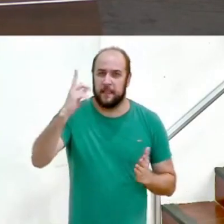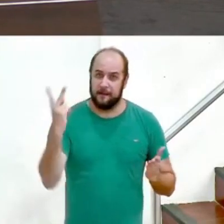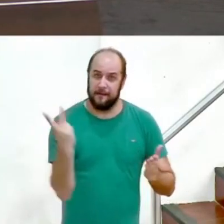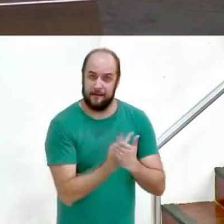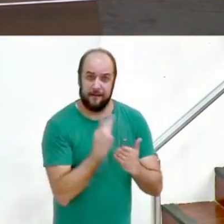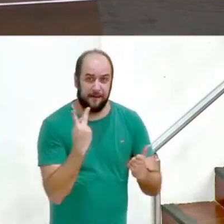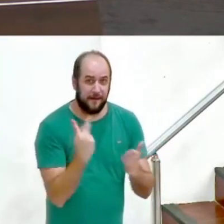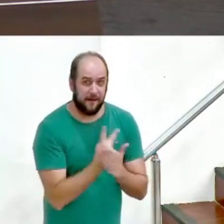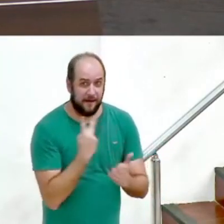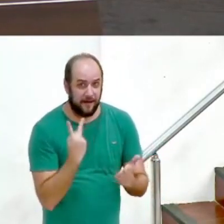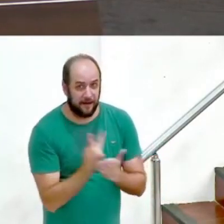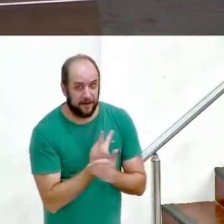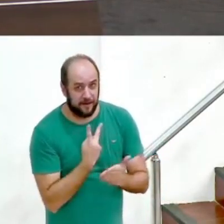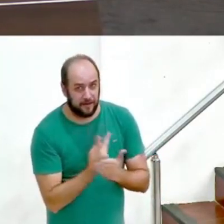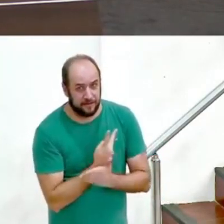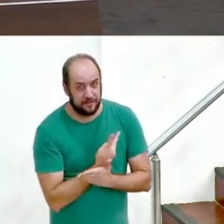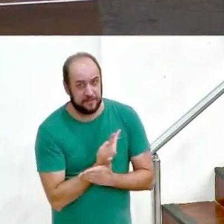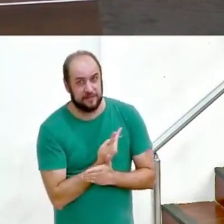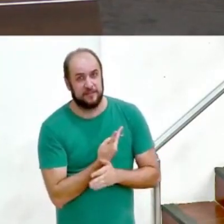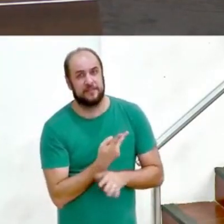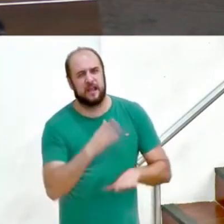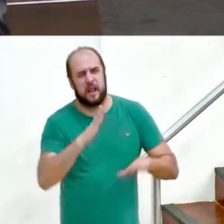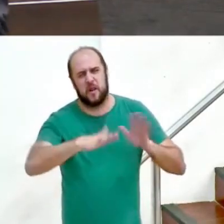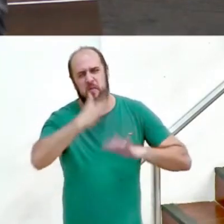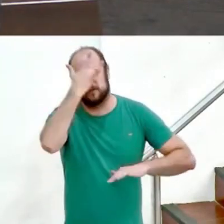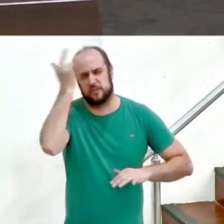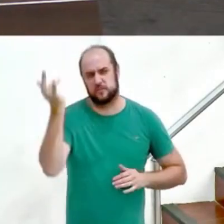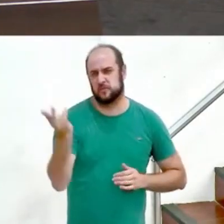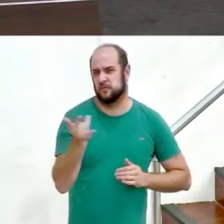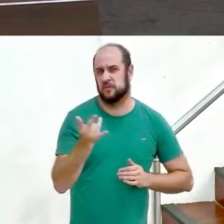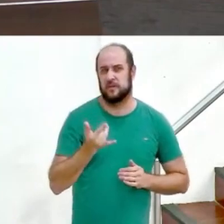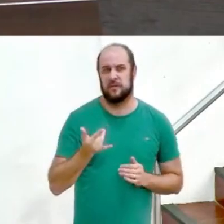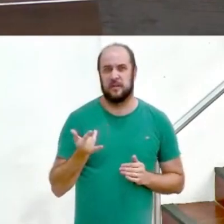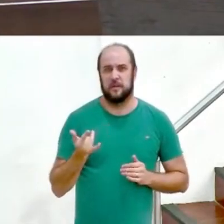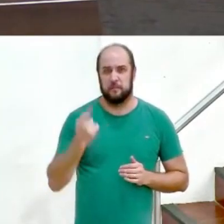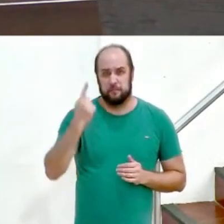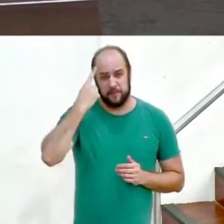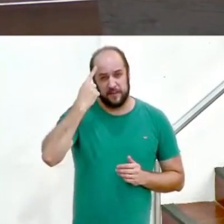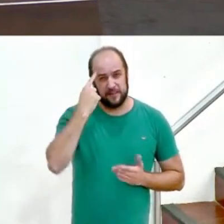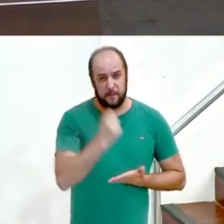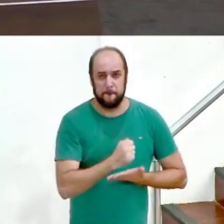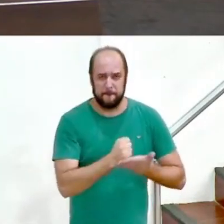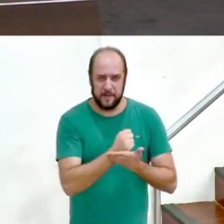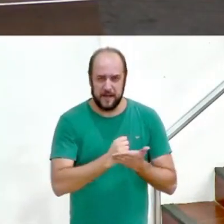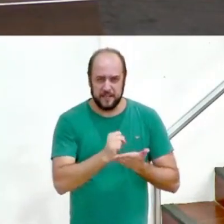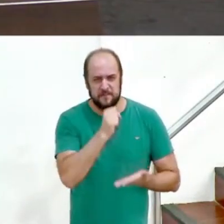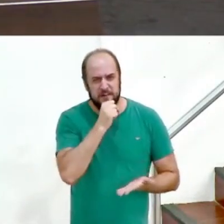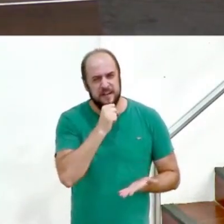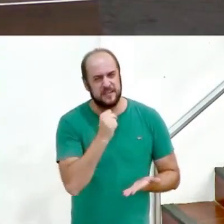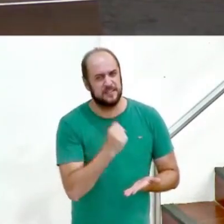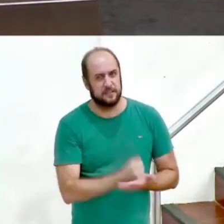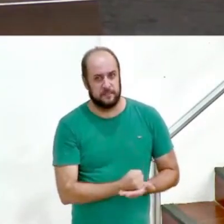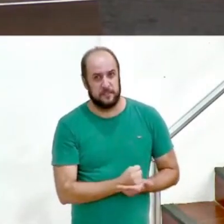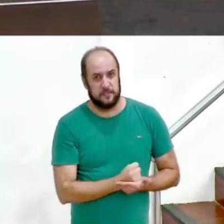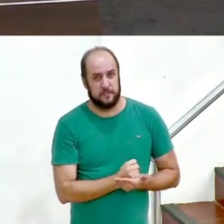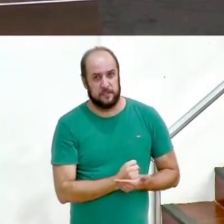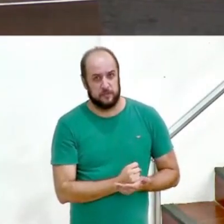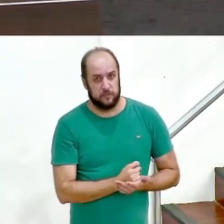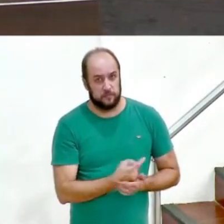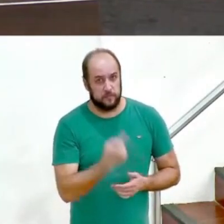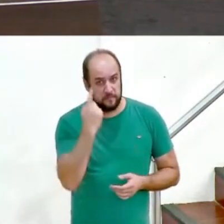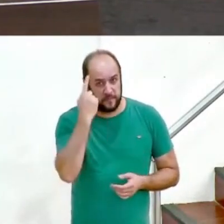equivocada, os teólogos da prosperidade se ancoram em textos do Antigo Testamento, mais particularmente